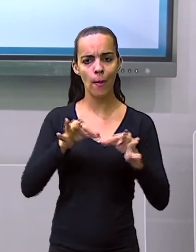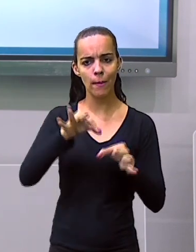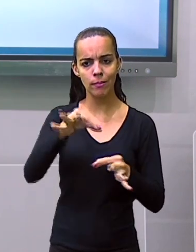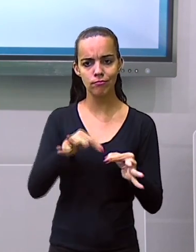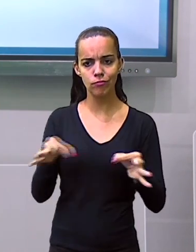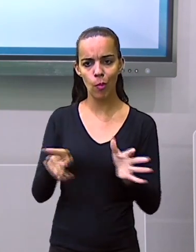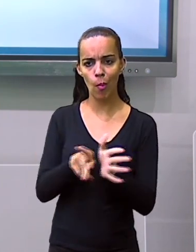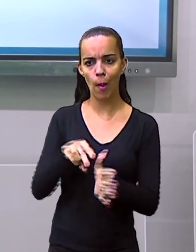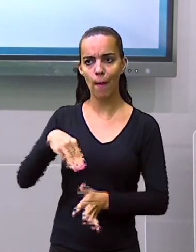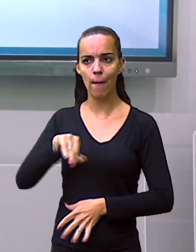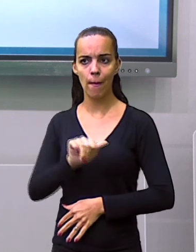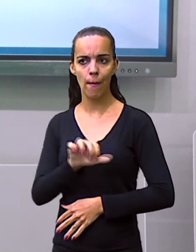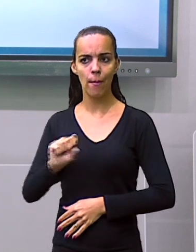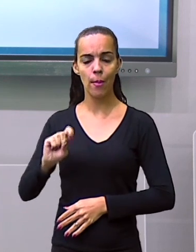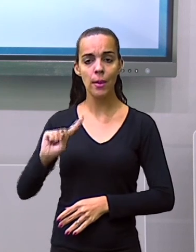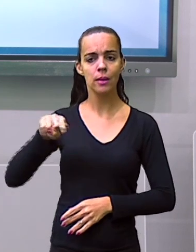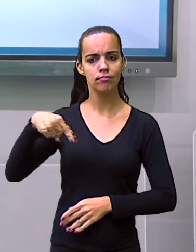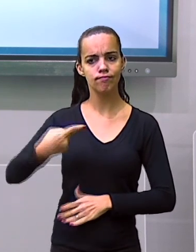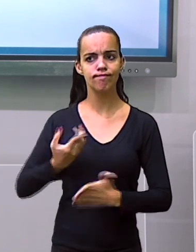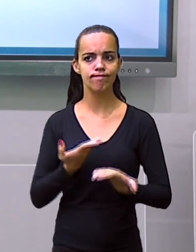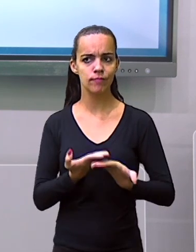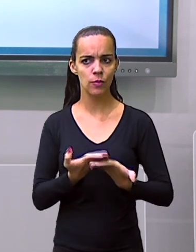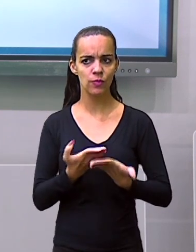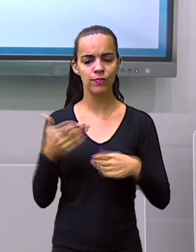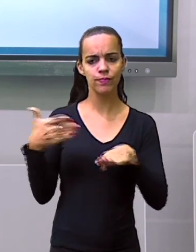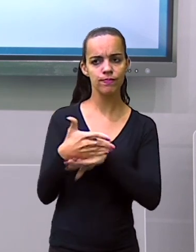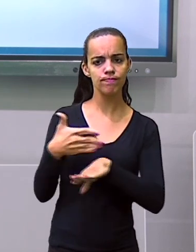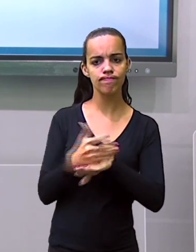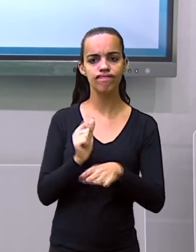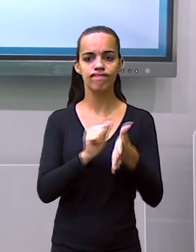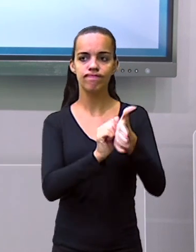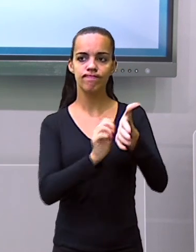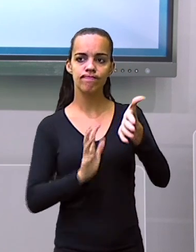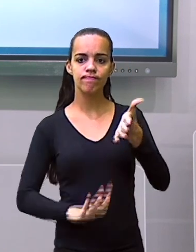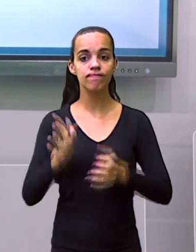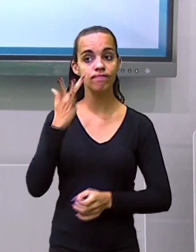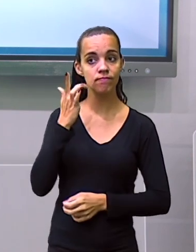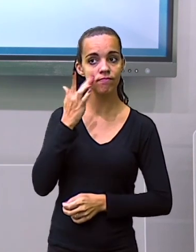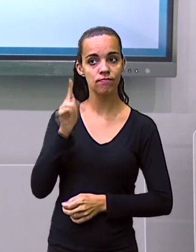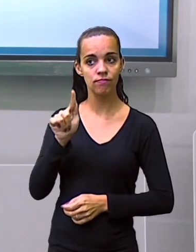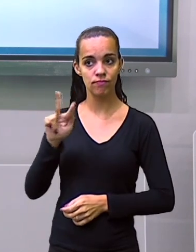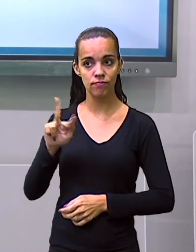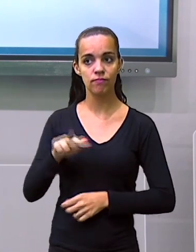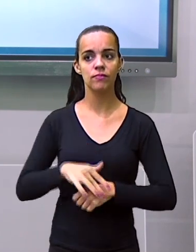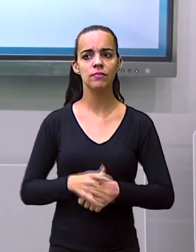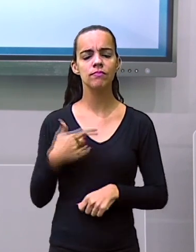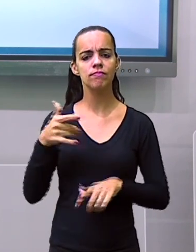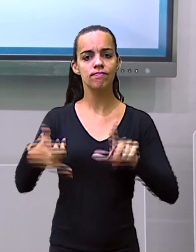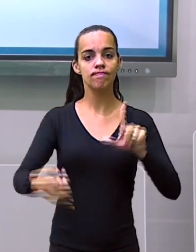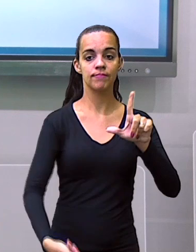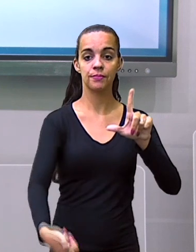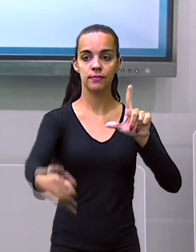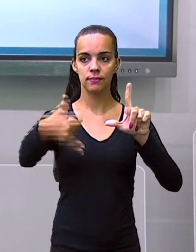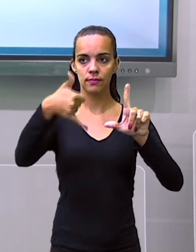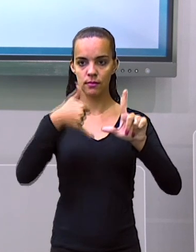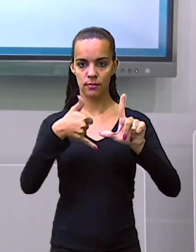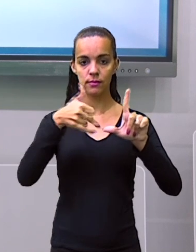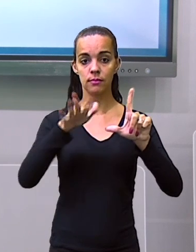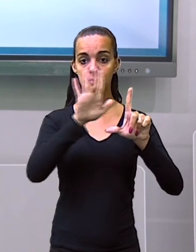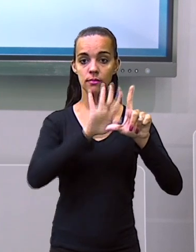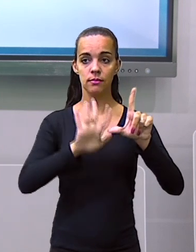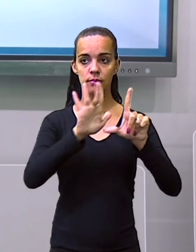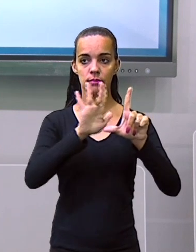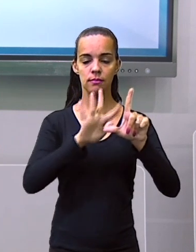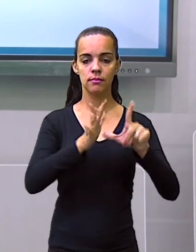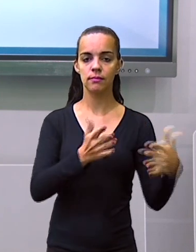massa e até a próxima aula e para acessar nossas atividades na plataforma smed GV aponte a câmera do